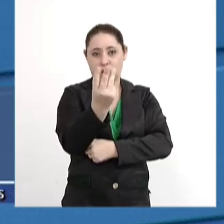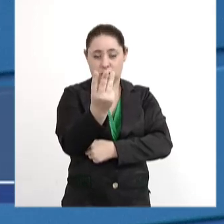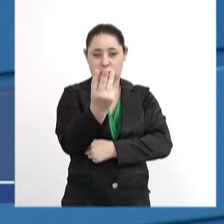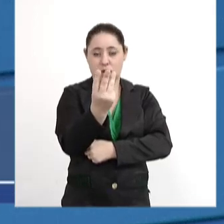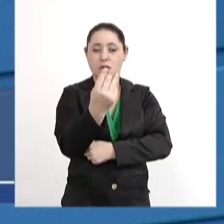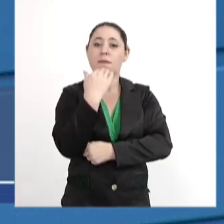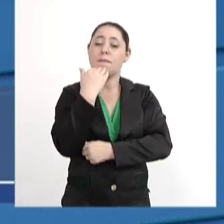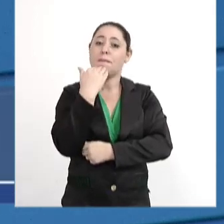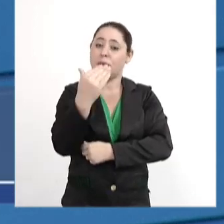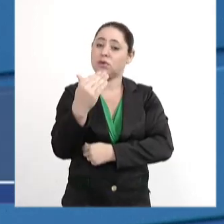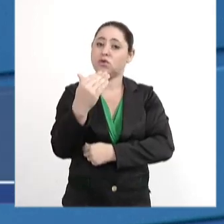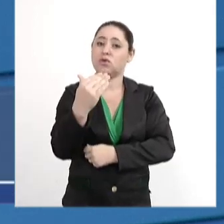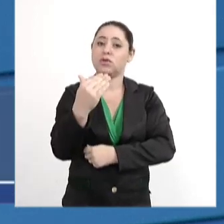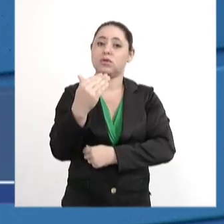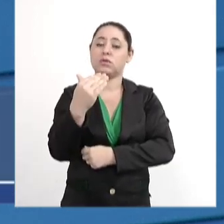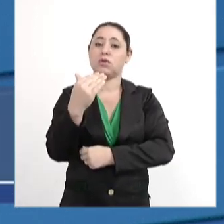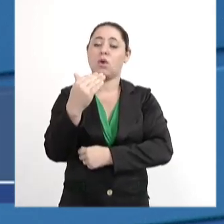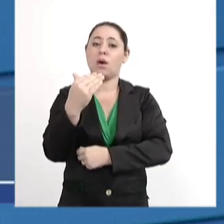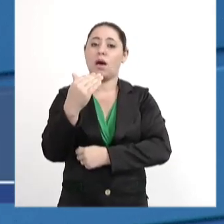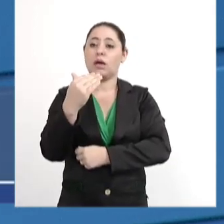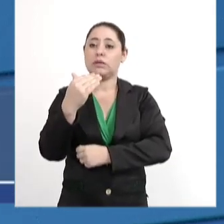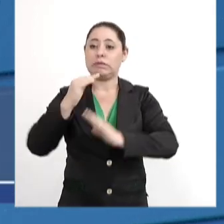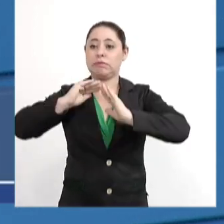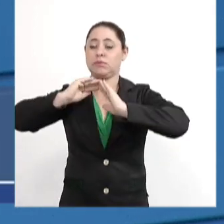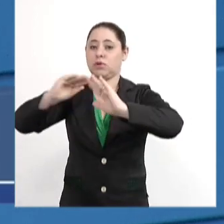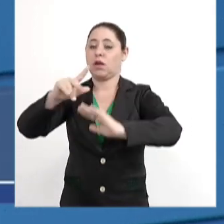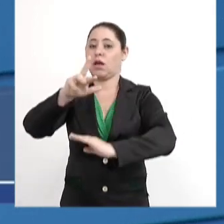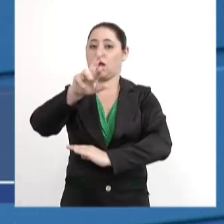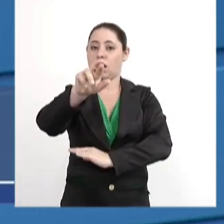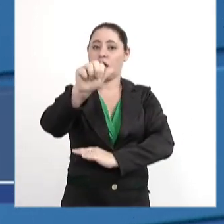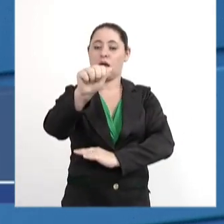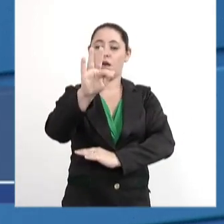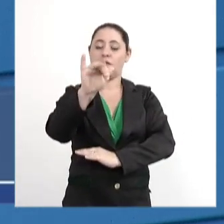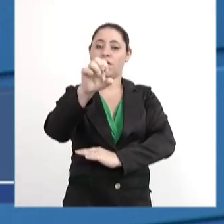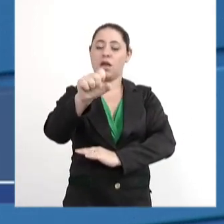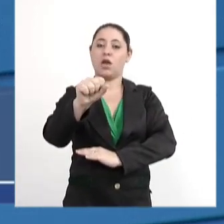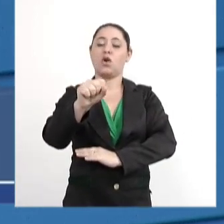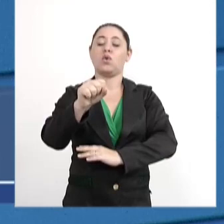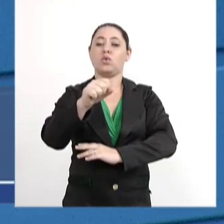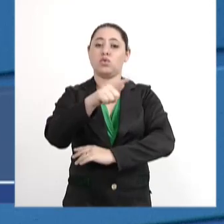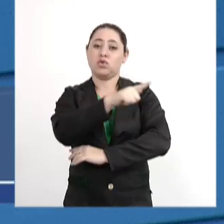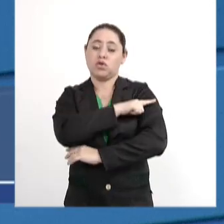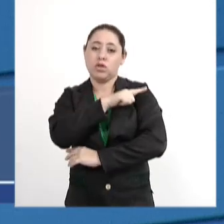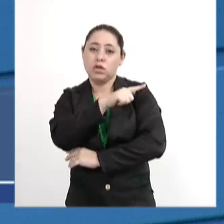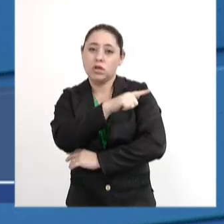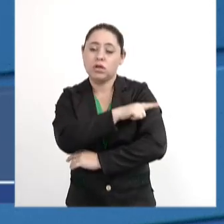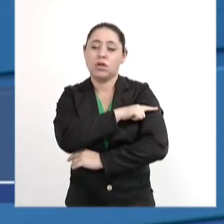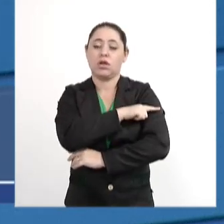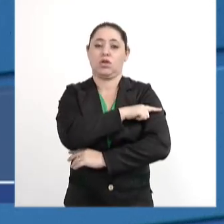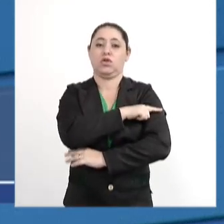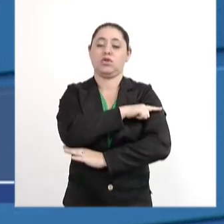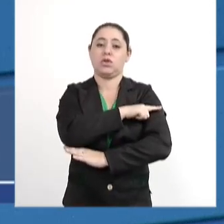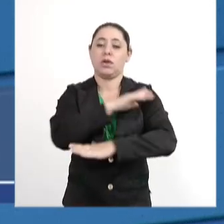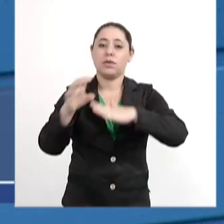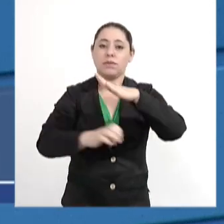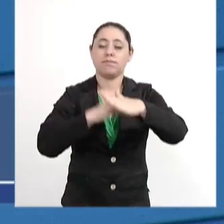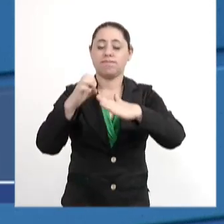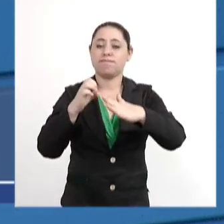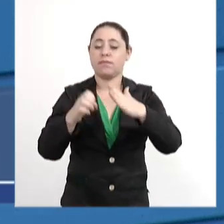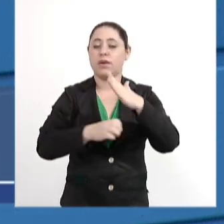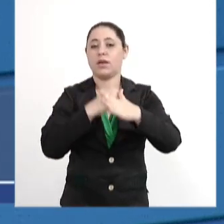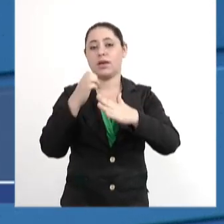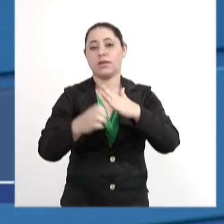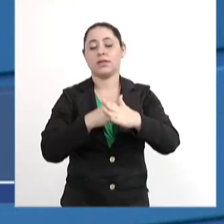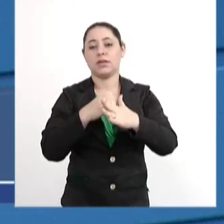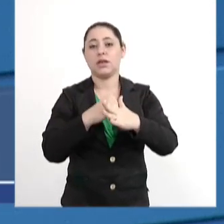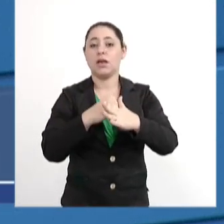Essa solicitação ela foi encaminhada pelo senhor Rafael Espíndola, gerente comercial da empresa cerealista Rio Sul, e visa e